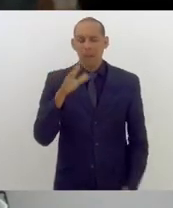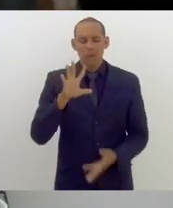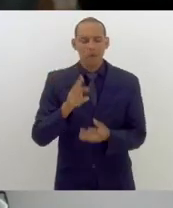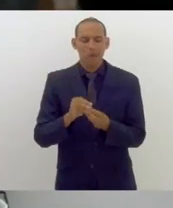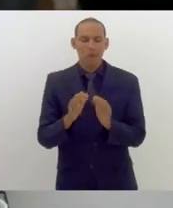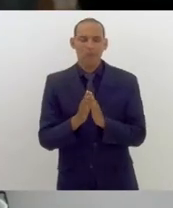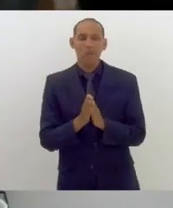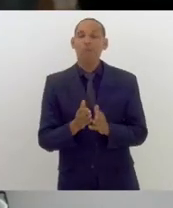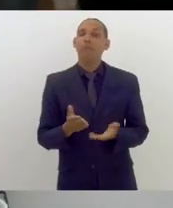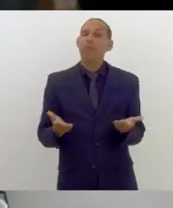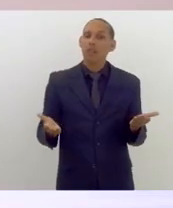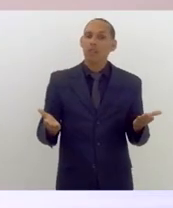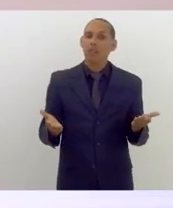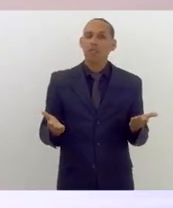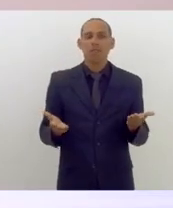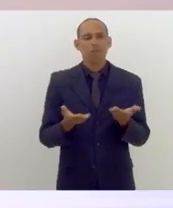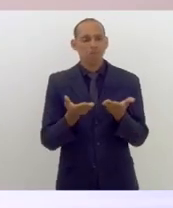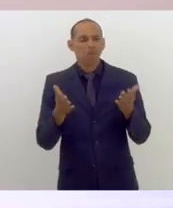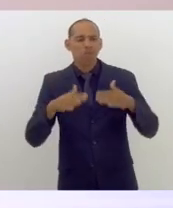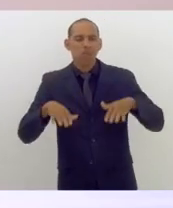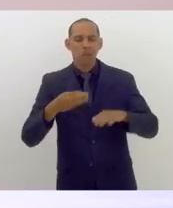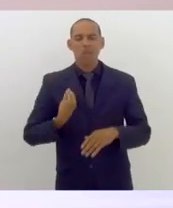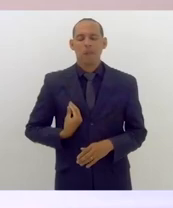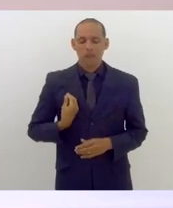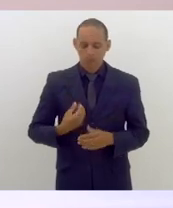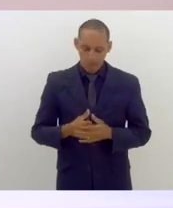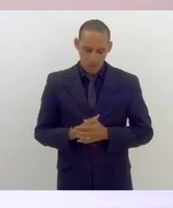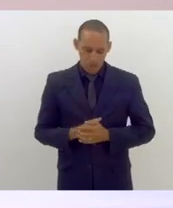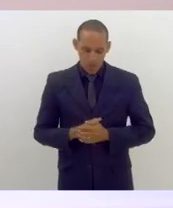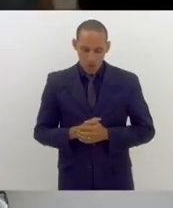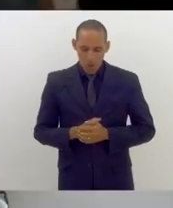concluir Então cara os presentes